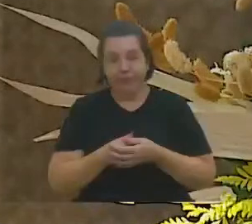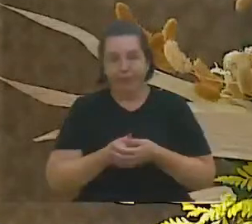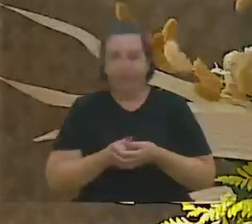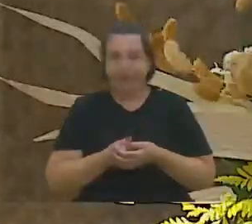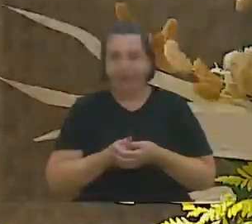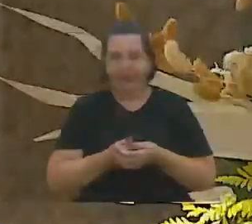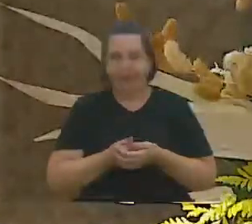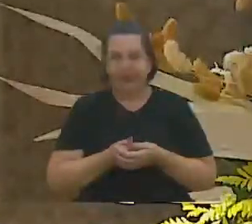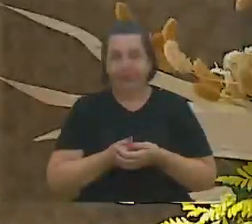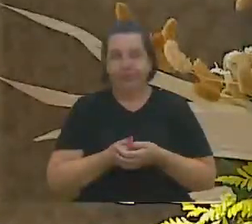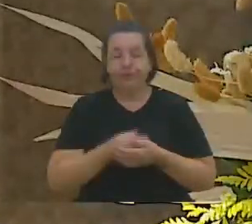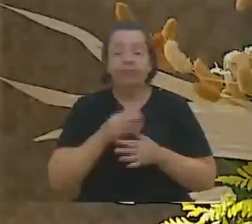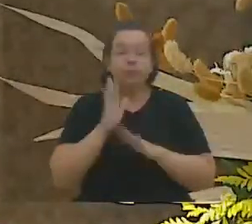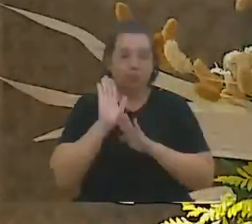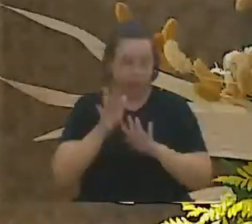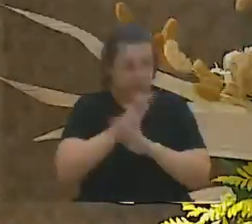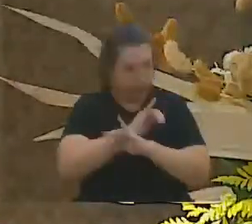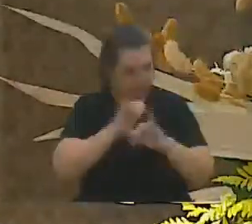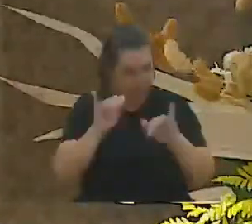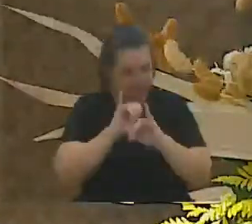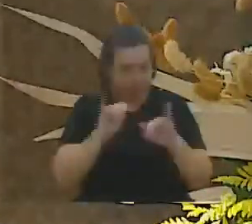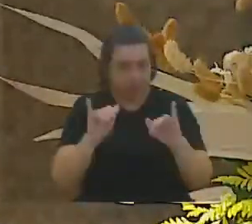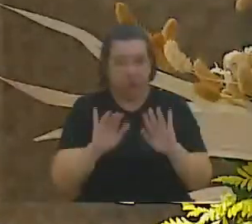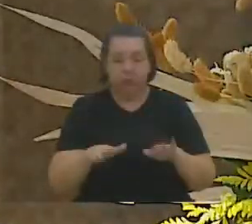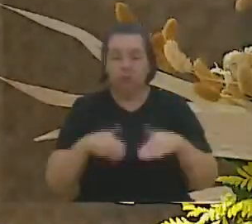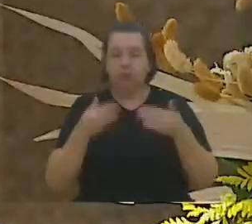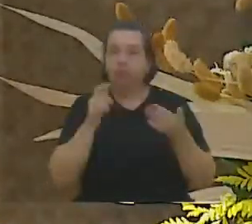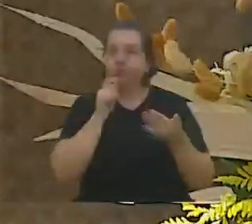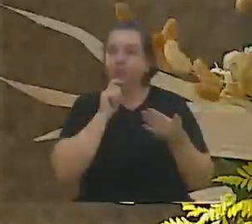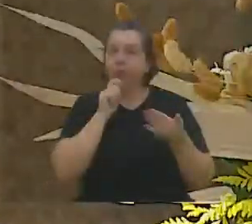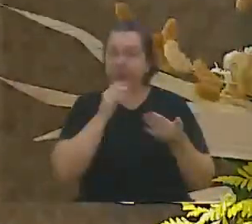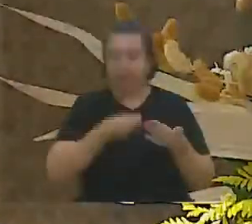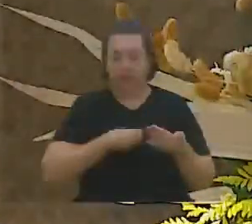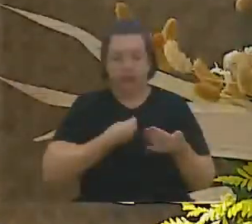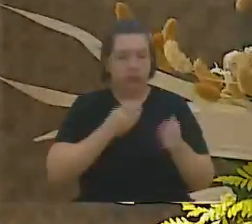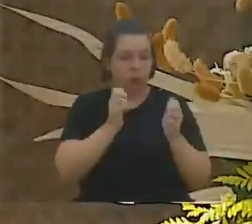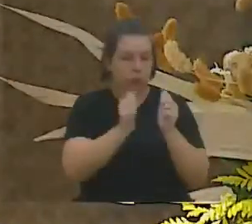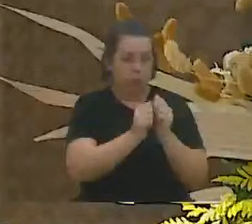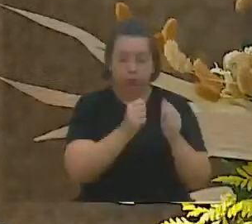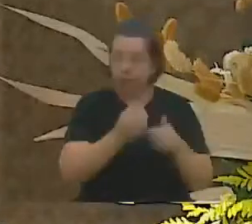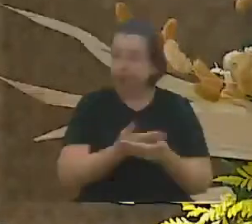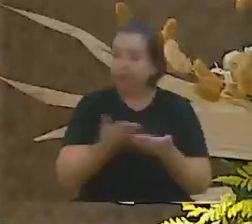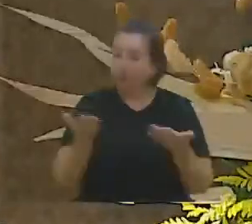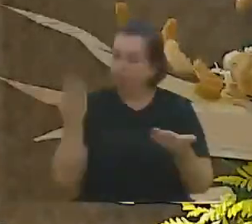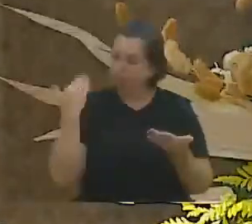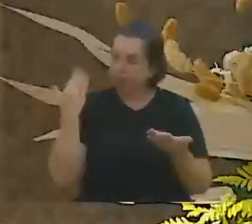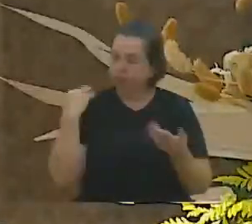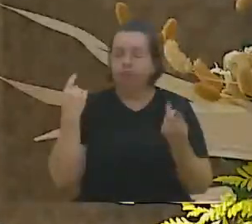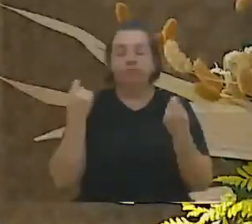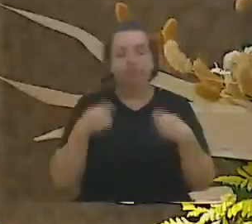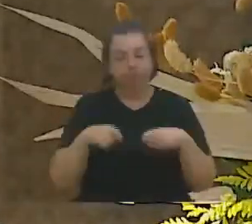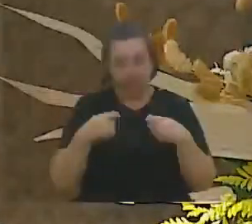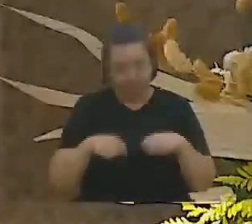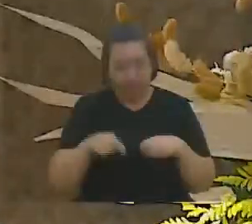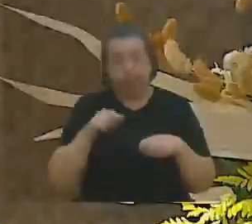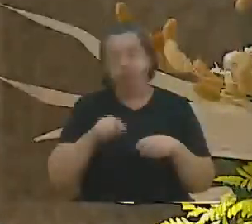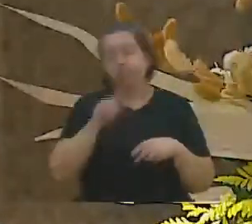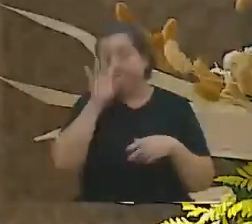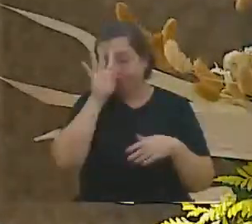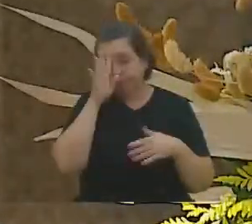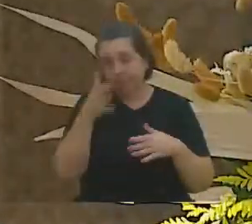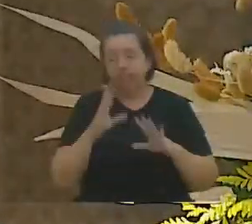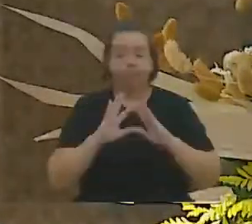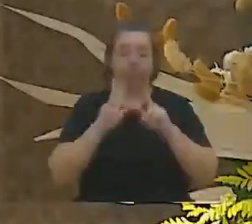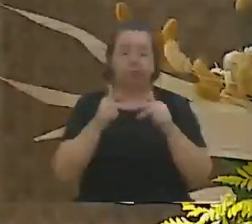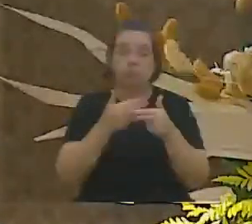são estas as coisas que vos falei, quando ainda estava convosco. Era preciso que se cumprisse